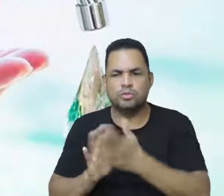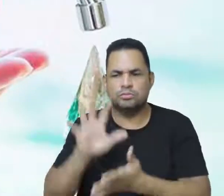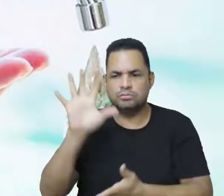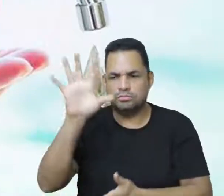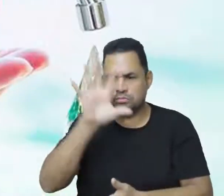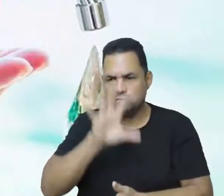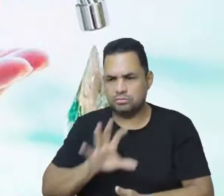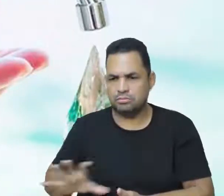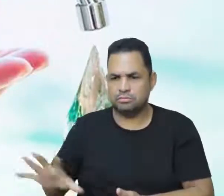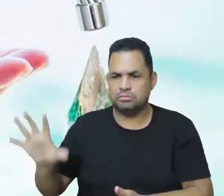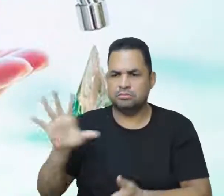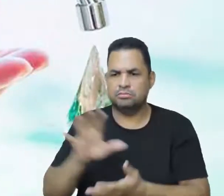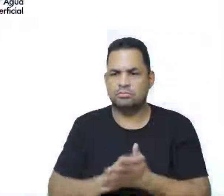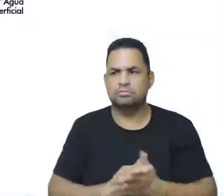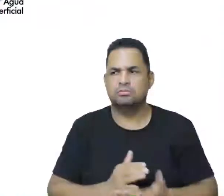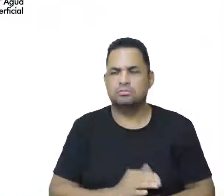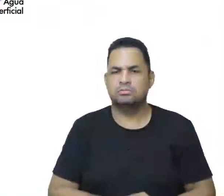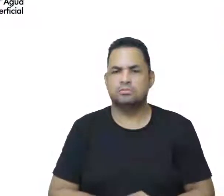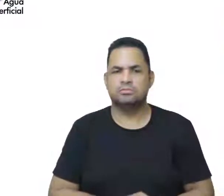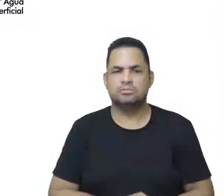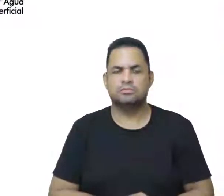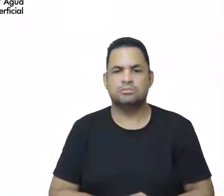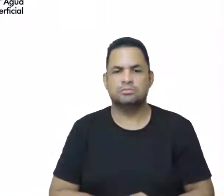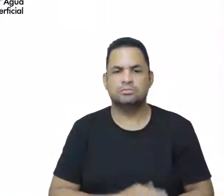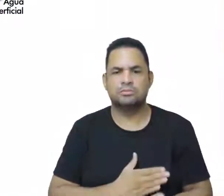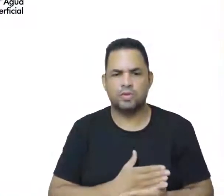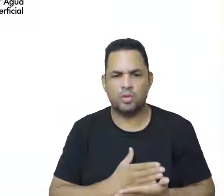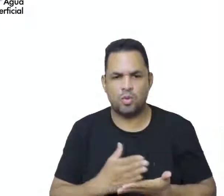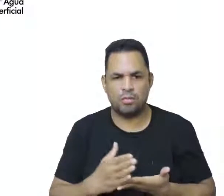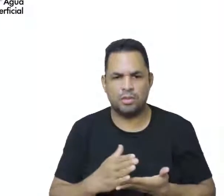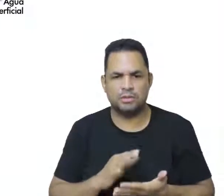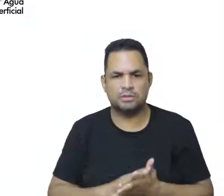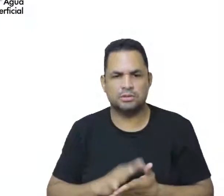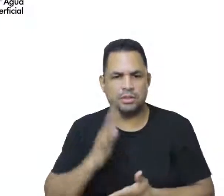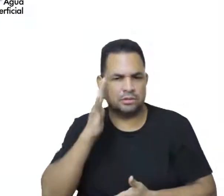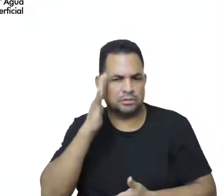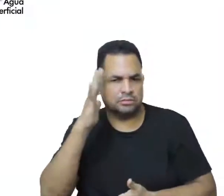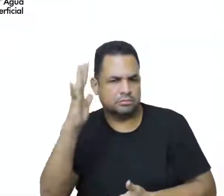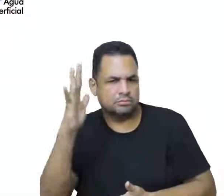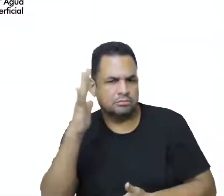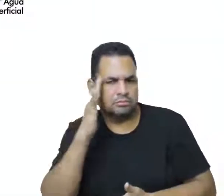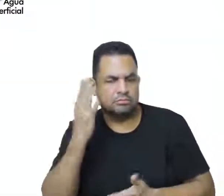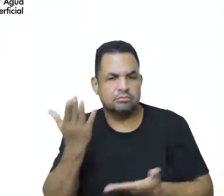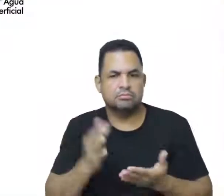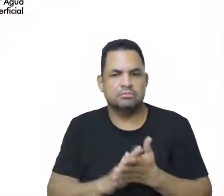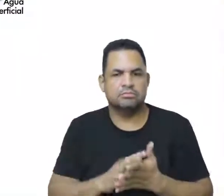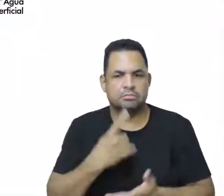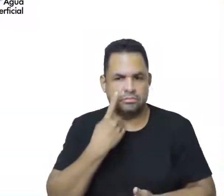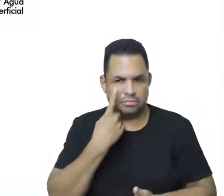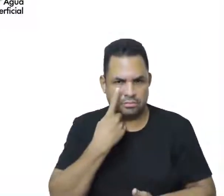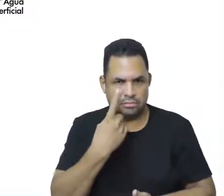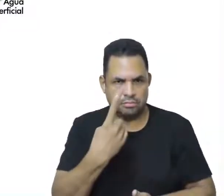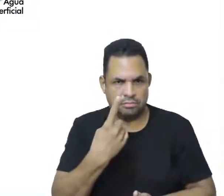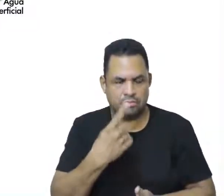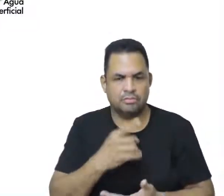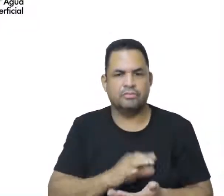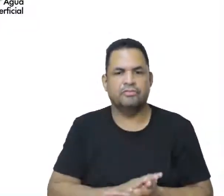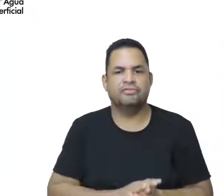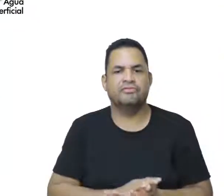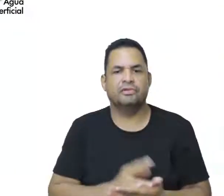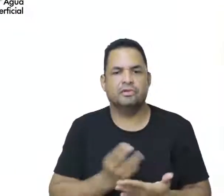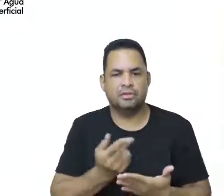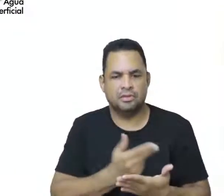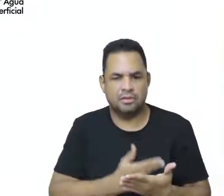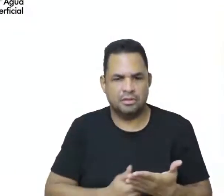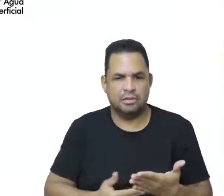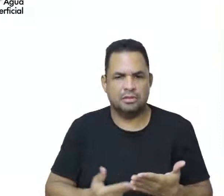bem? Vamos comigo? Vamos começar essa viagem, tá? Observando, lendo gráficos. Vem